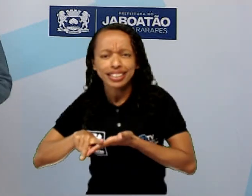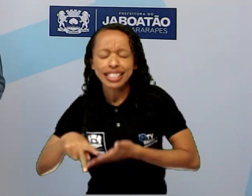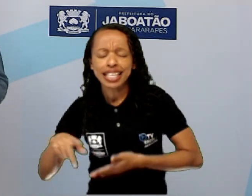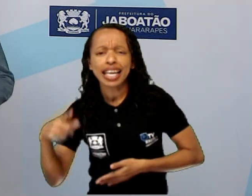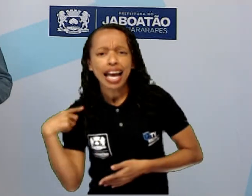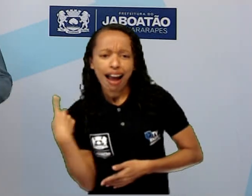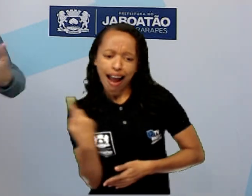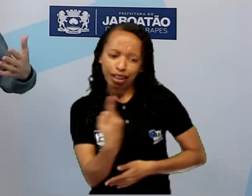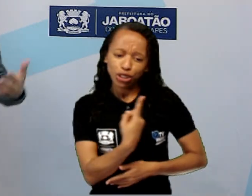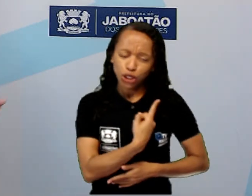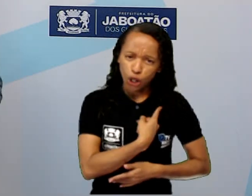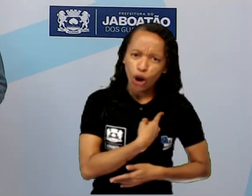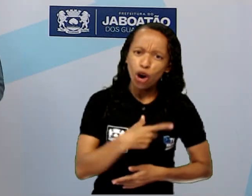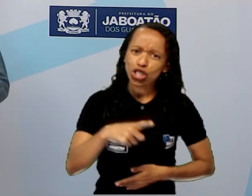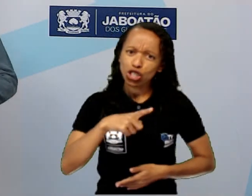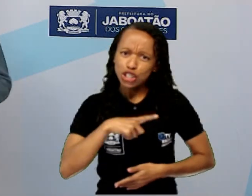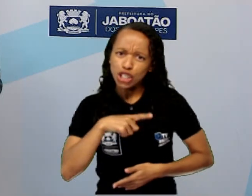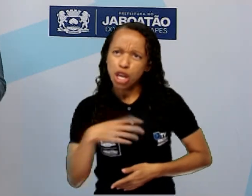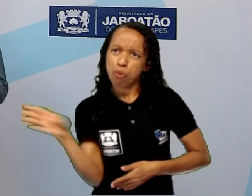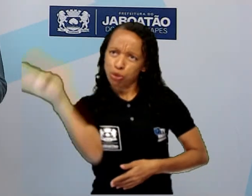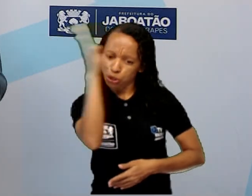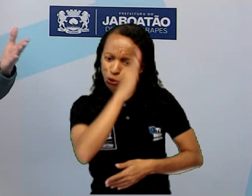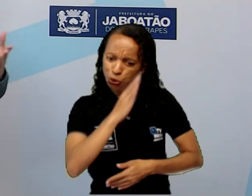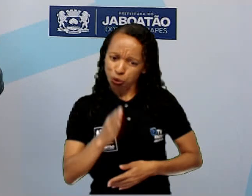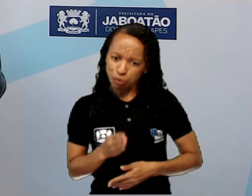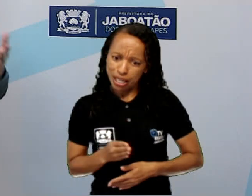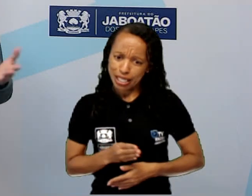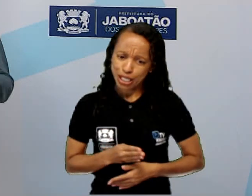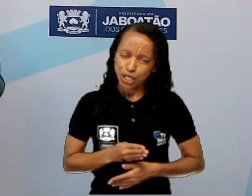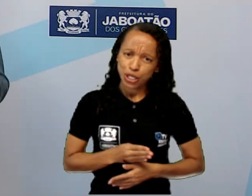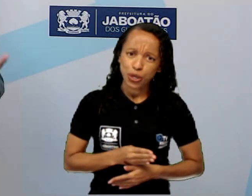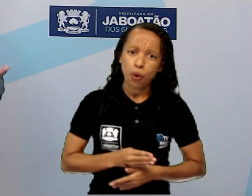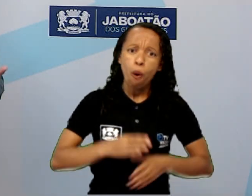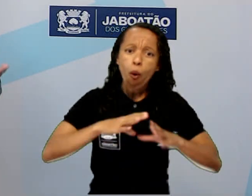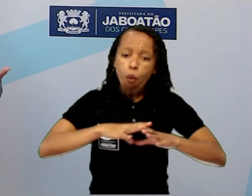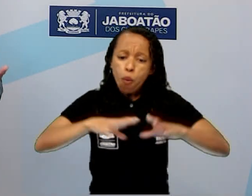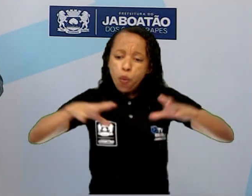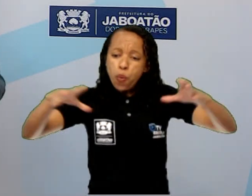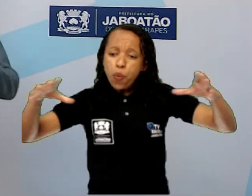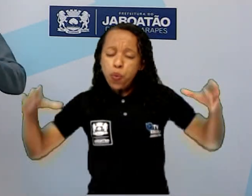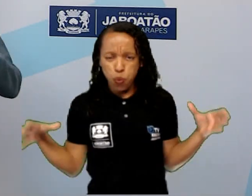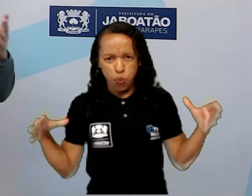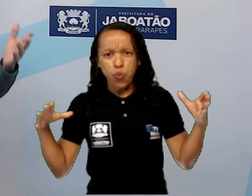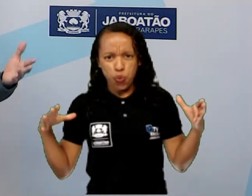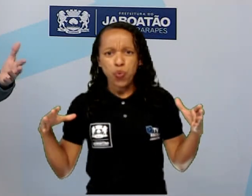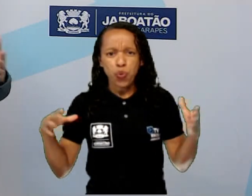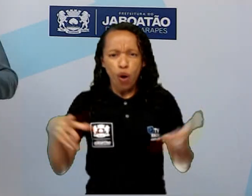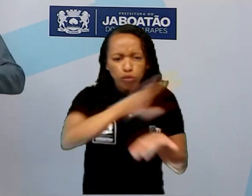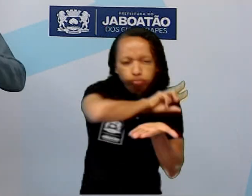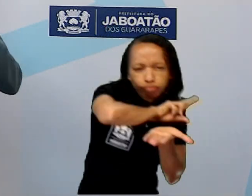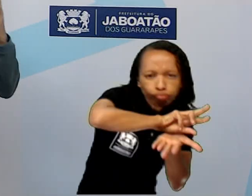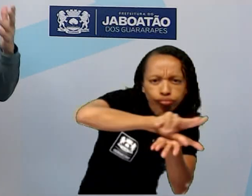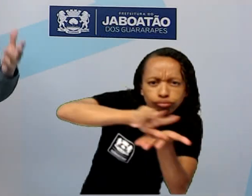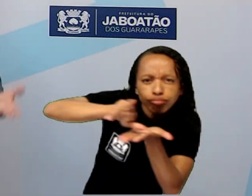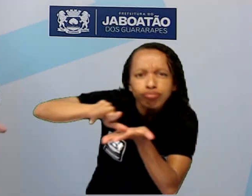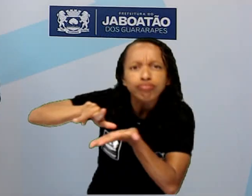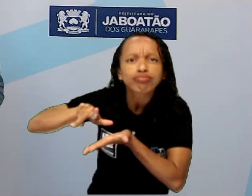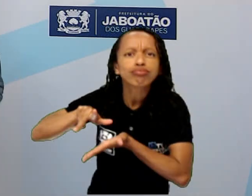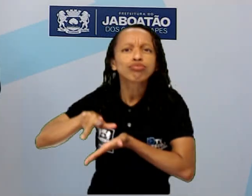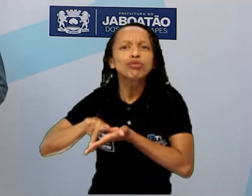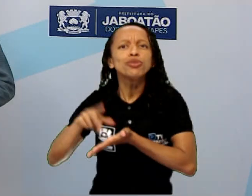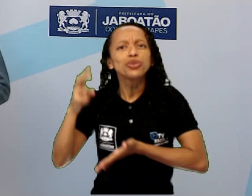o Brasil é um país muito grande e de muita diversidade cultural. São 5 regiões que parecem 5